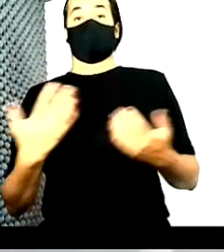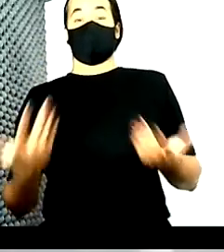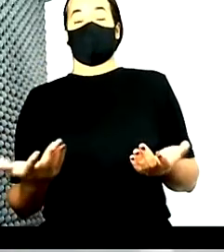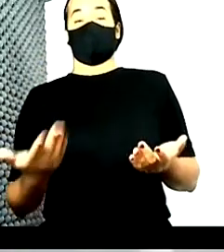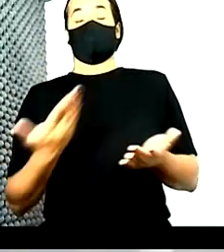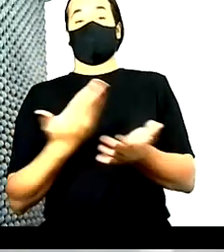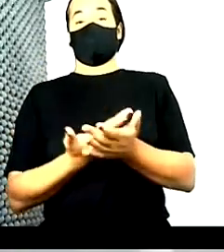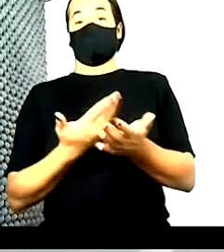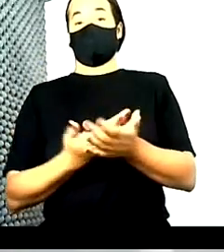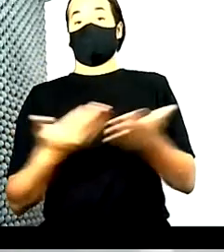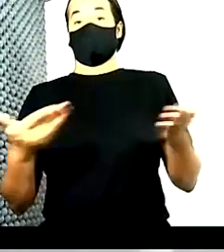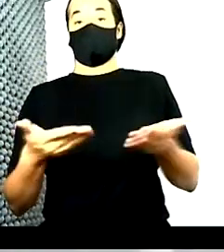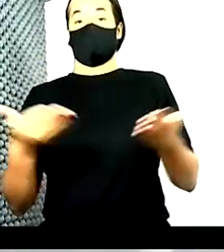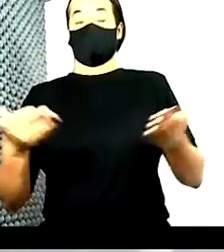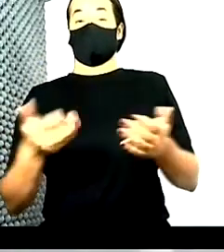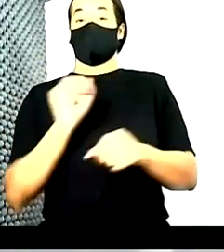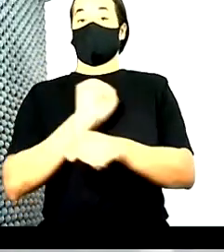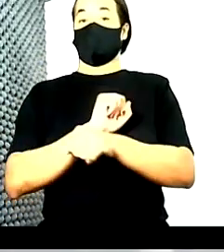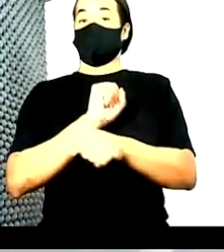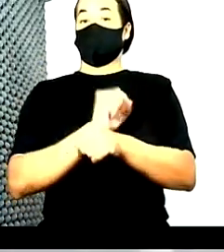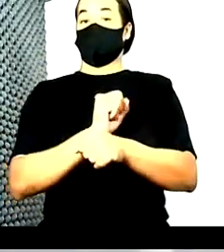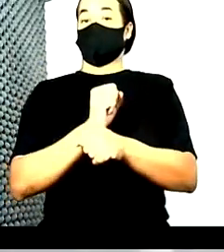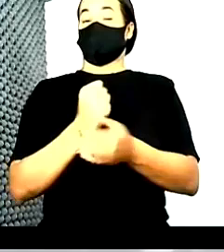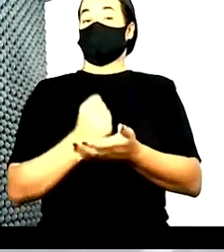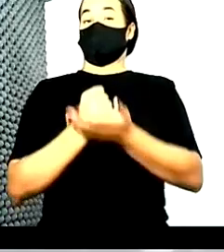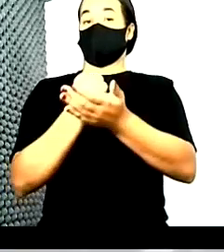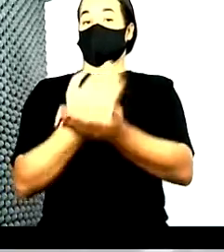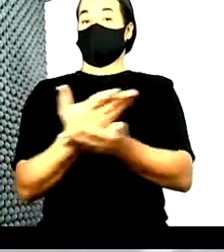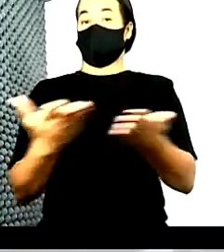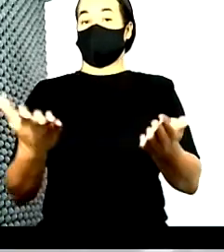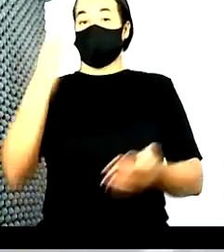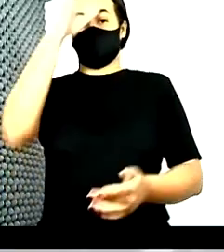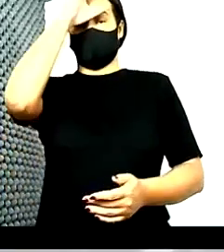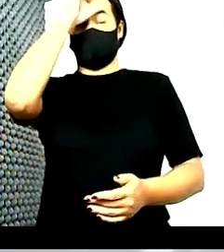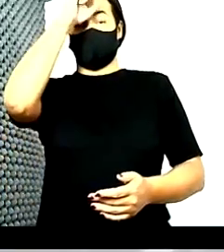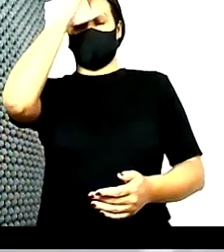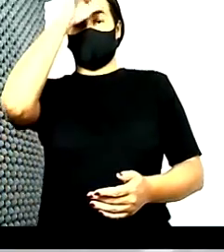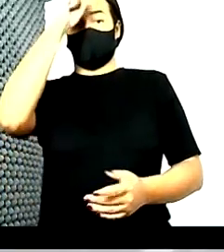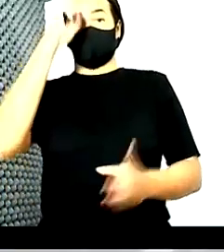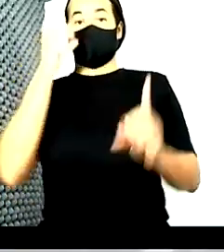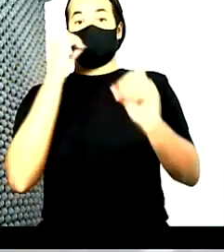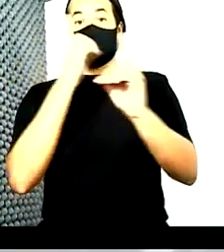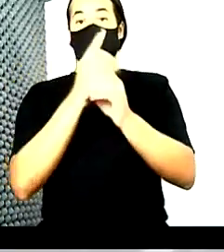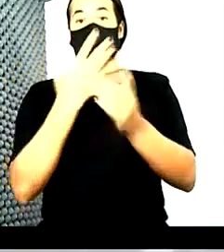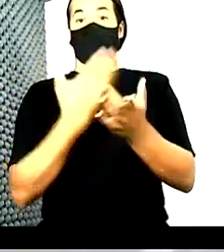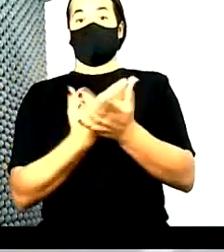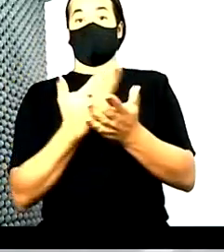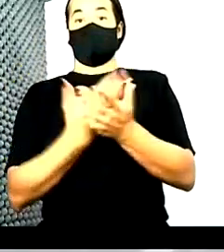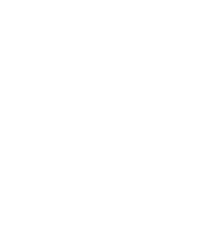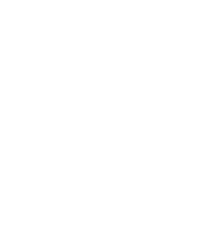foi a nossa aula de hoje. Espero ter contribuído para o aprendizado de vocês e até a próxima aula.